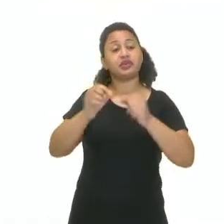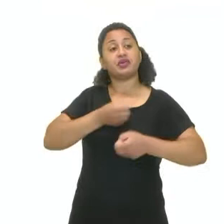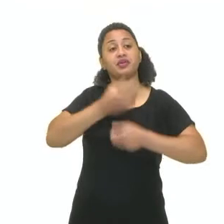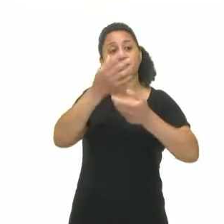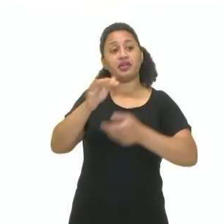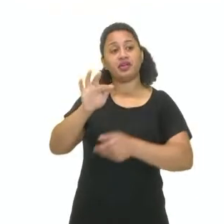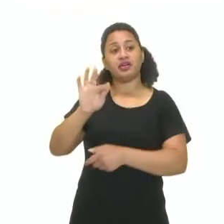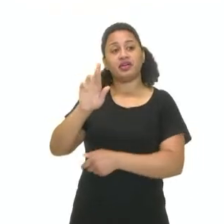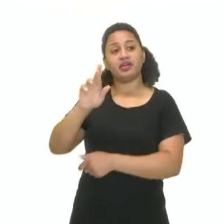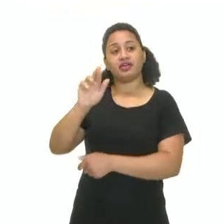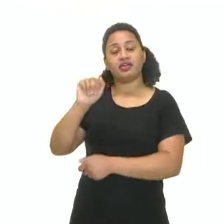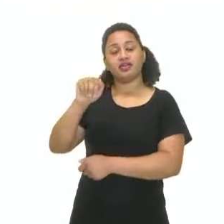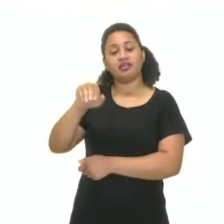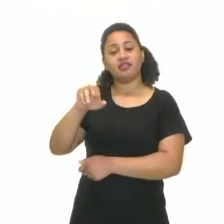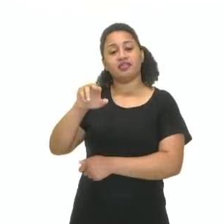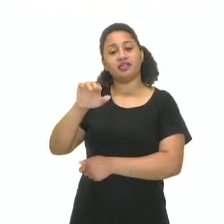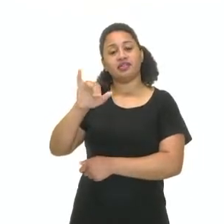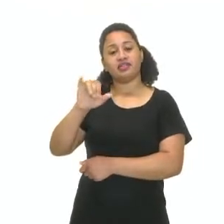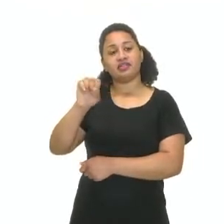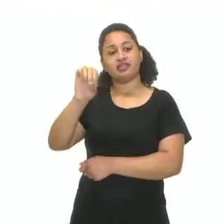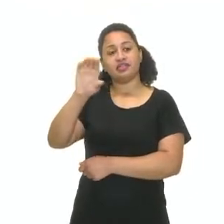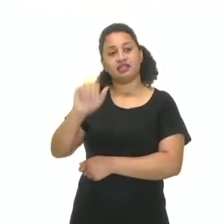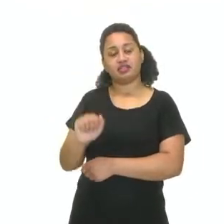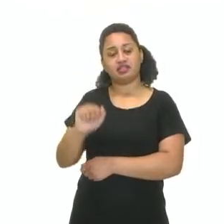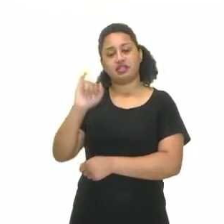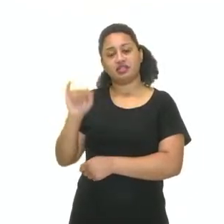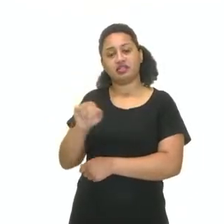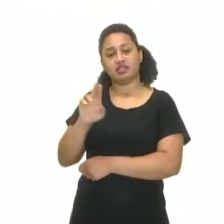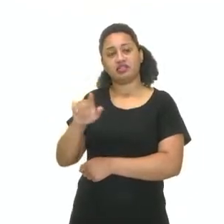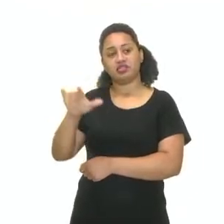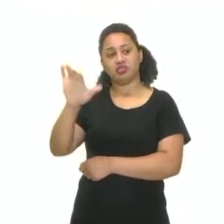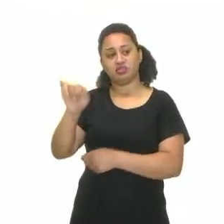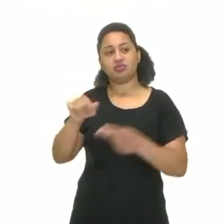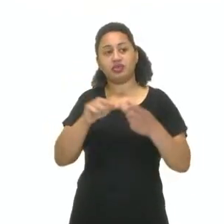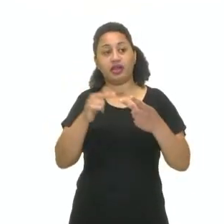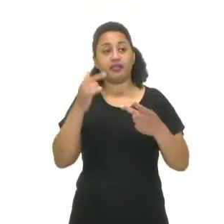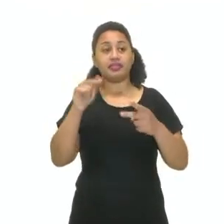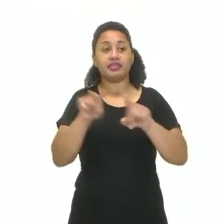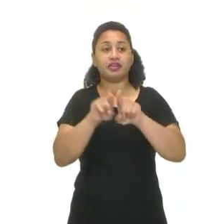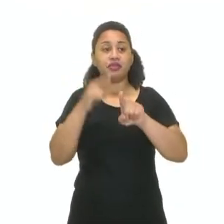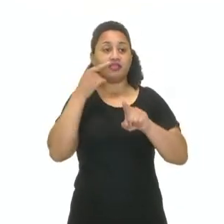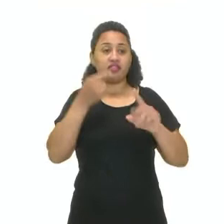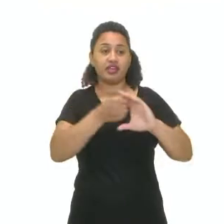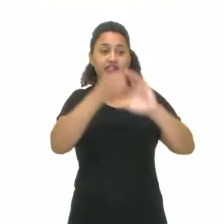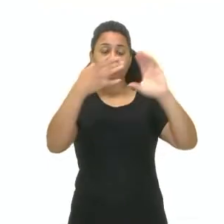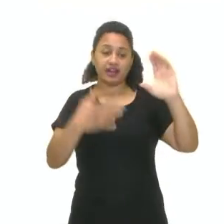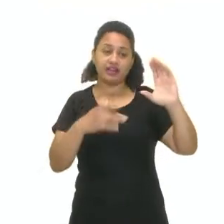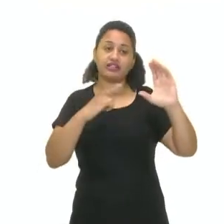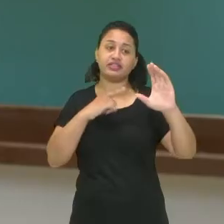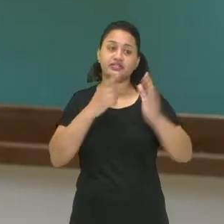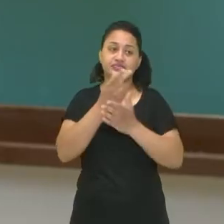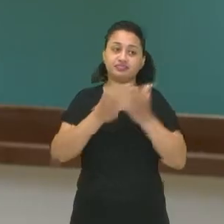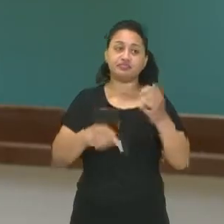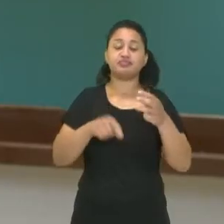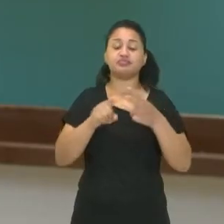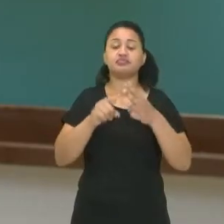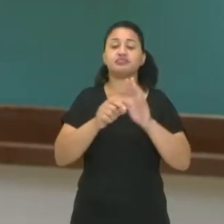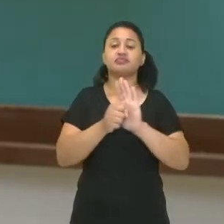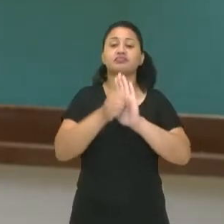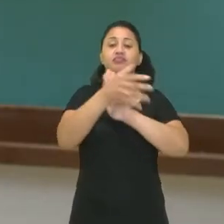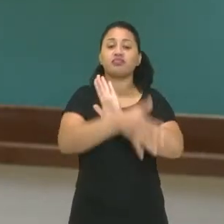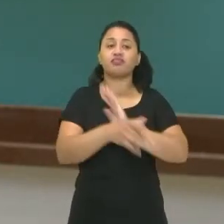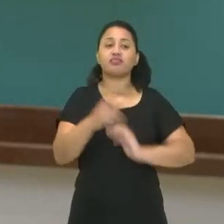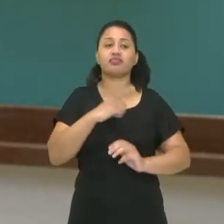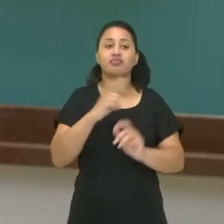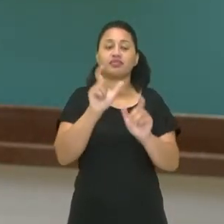Júlia, identificar características de escolas literárias em seu poema e reconhecer o efeito de sentido produzido por